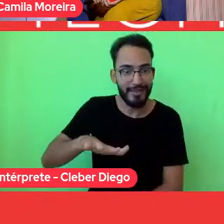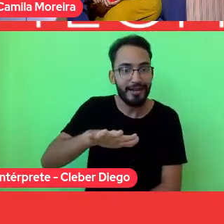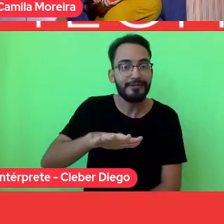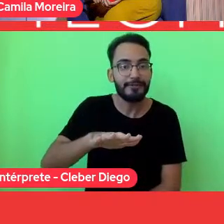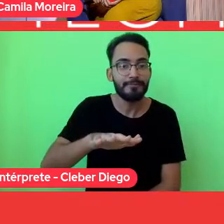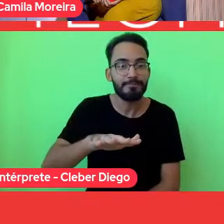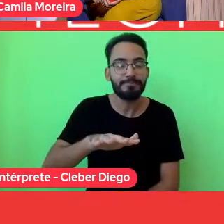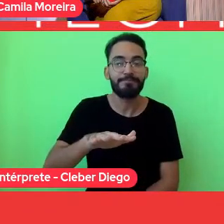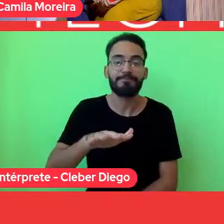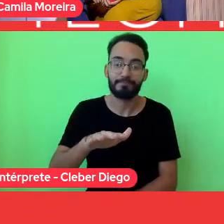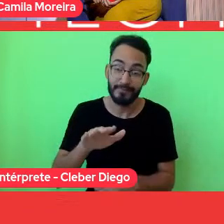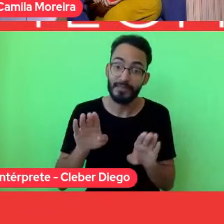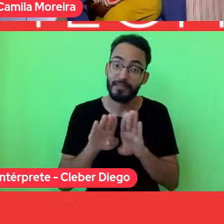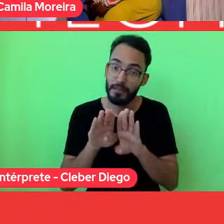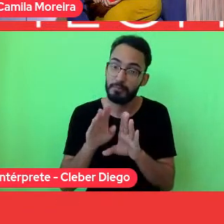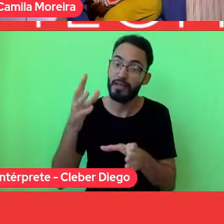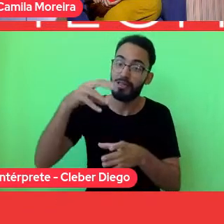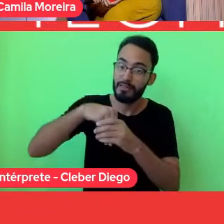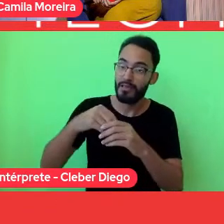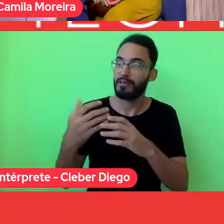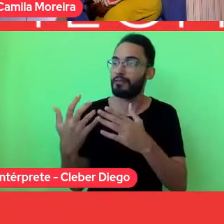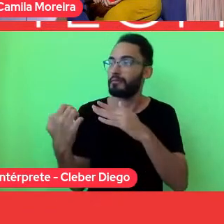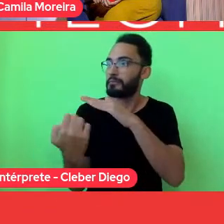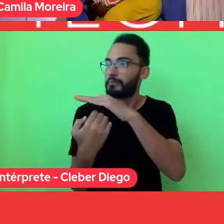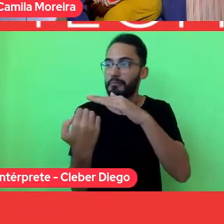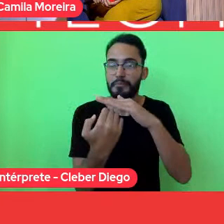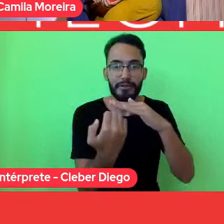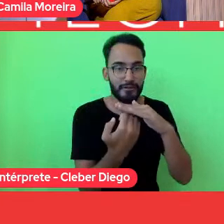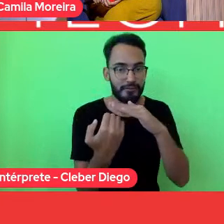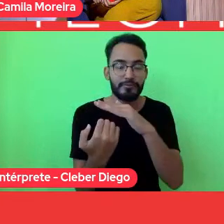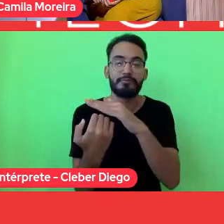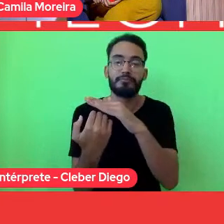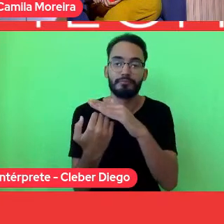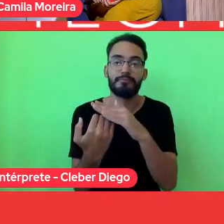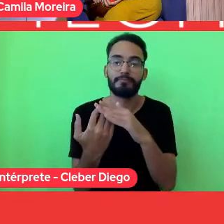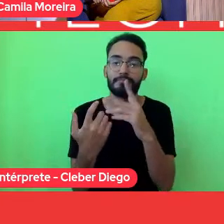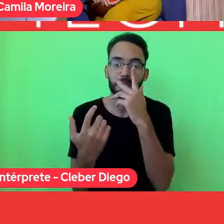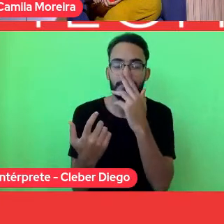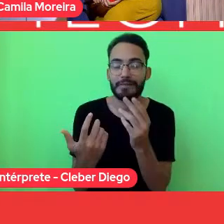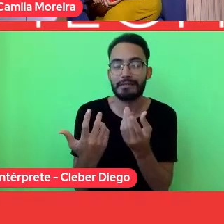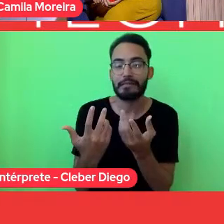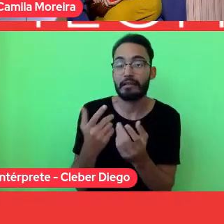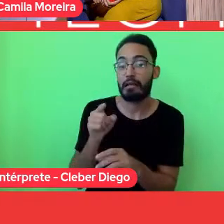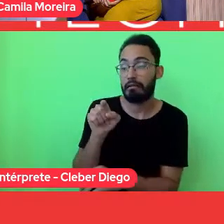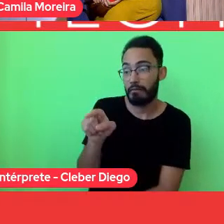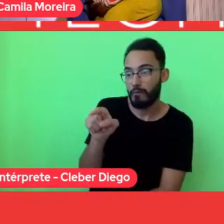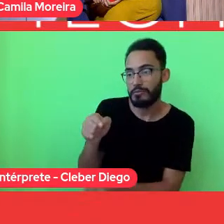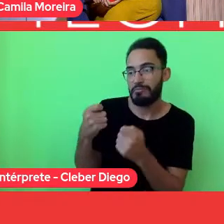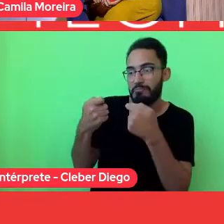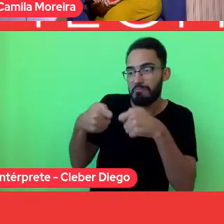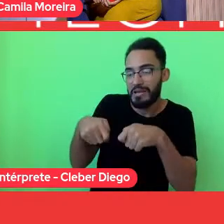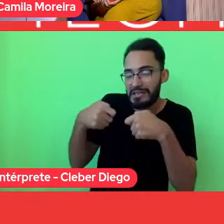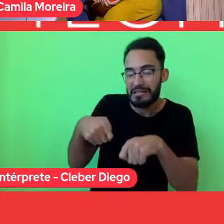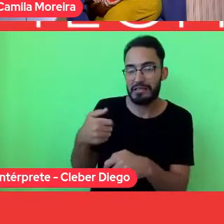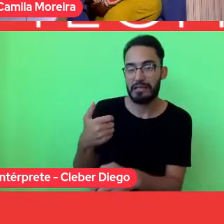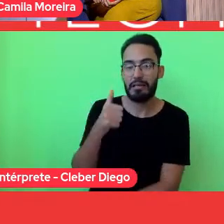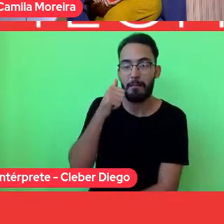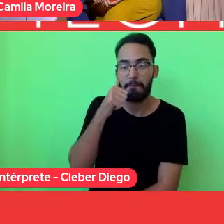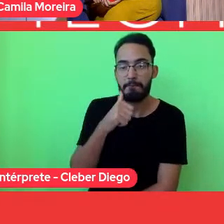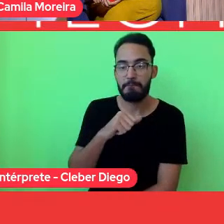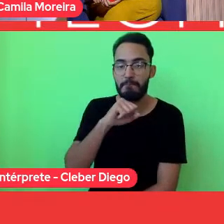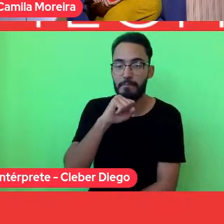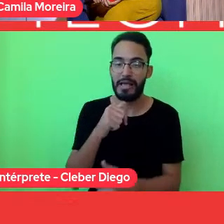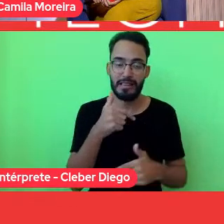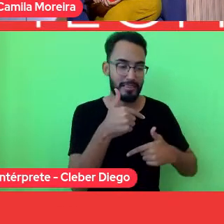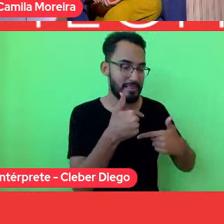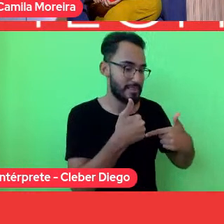e inclusive dentro do mercado de trabalho, te coloca como você precisa ser uma mãe que não trabalha